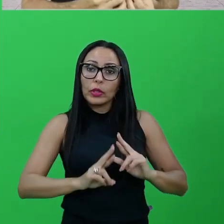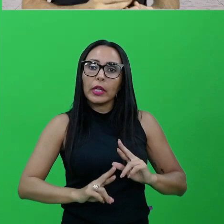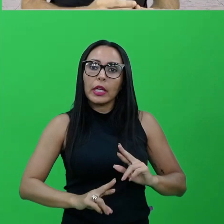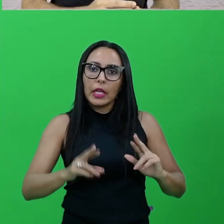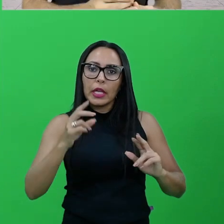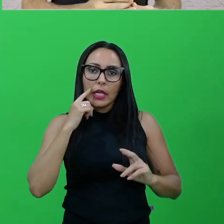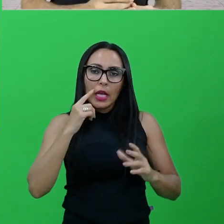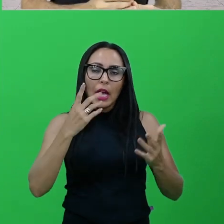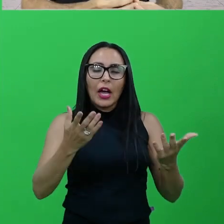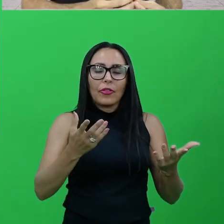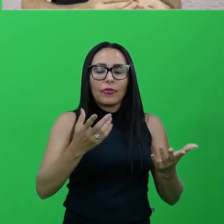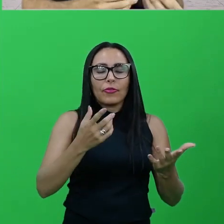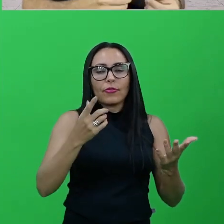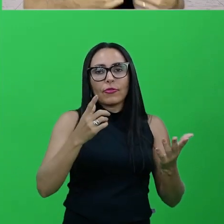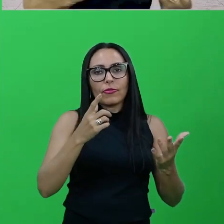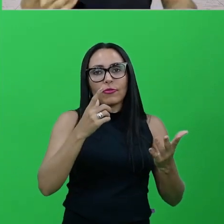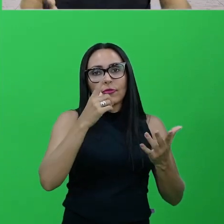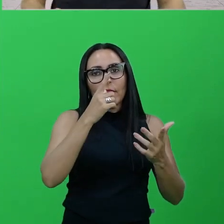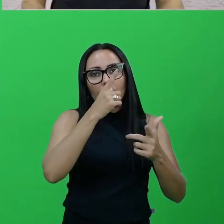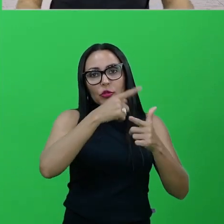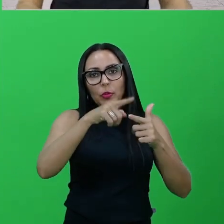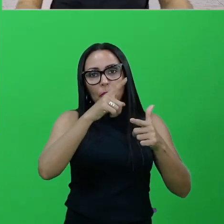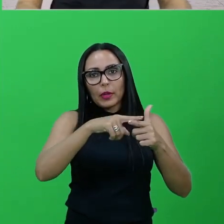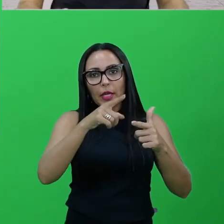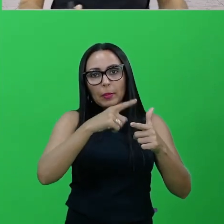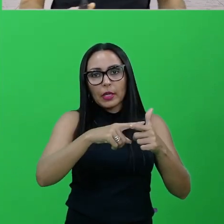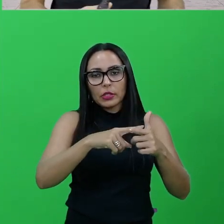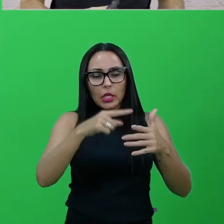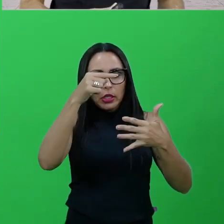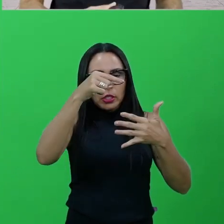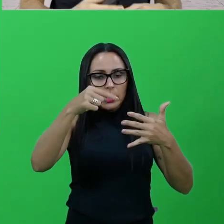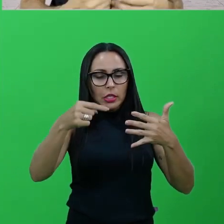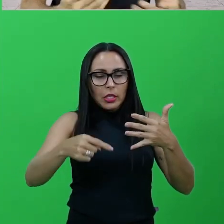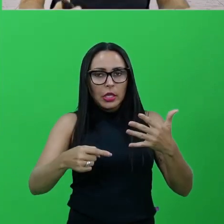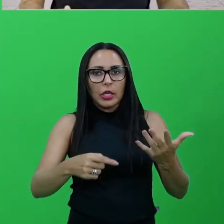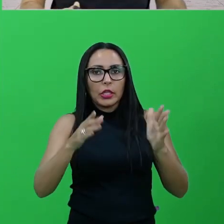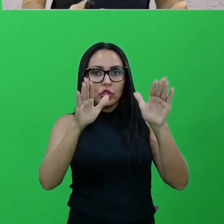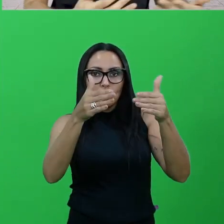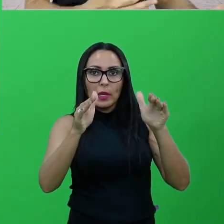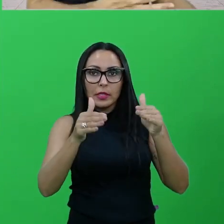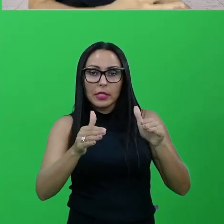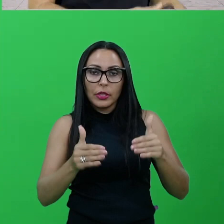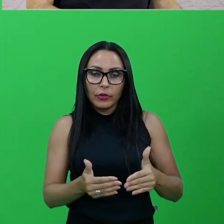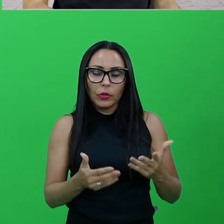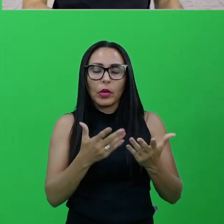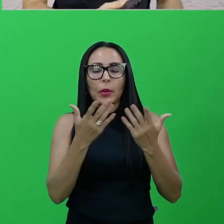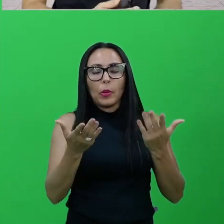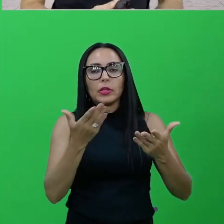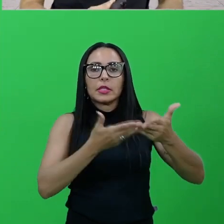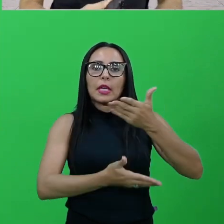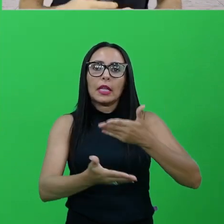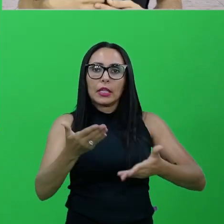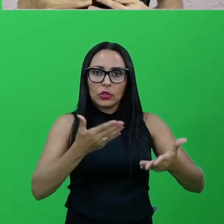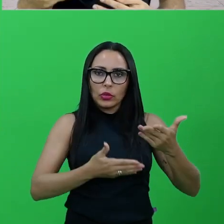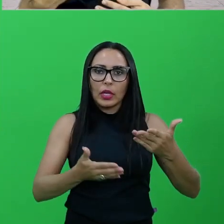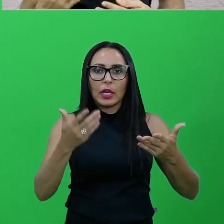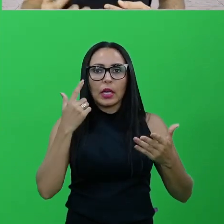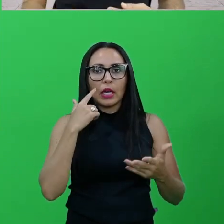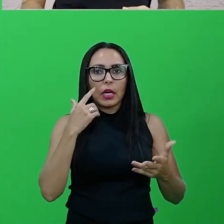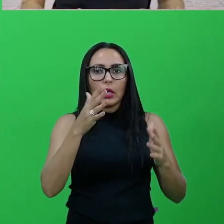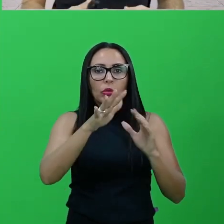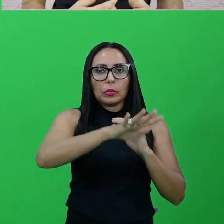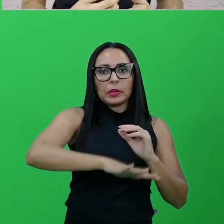problemas específicos, que tenham sido de alguma maneira identificados. Então, problemas que podem ser relacionados a fatores demográficos,